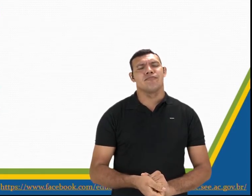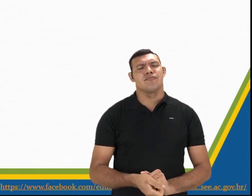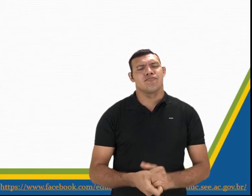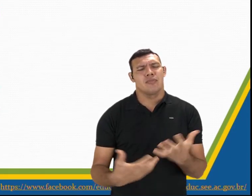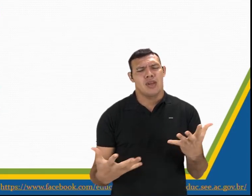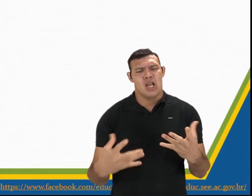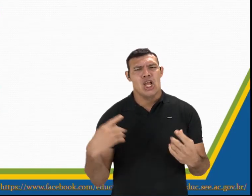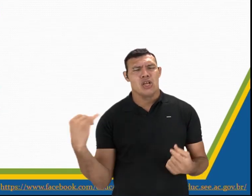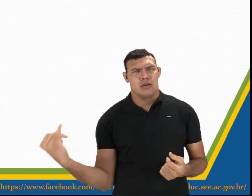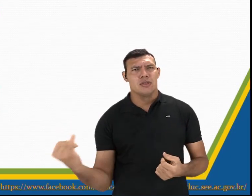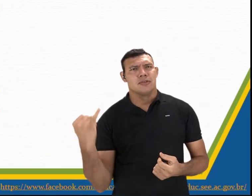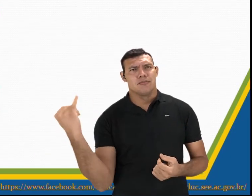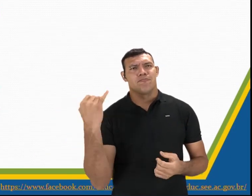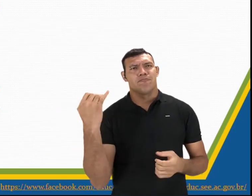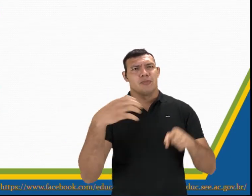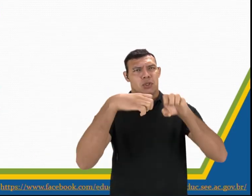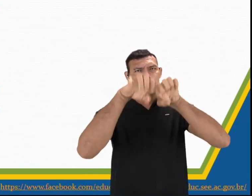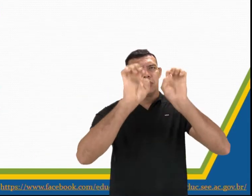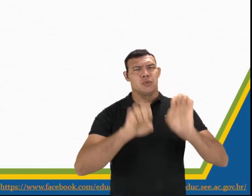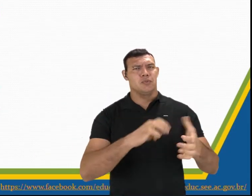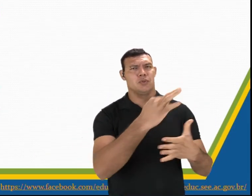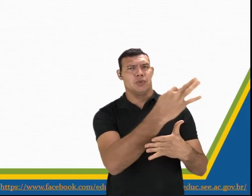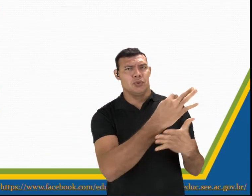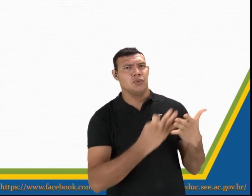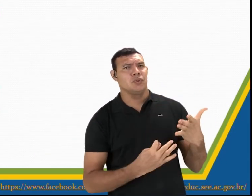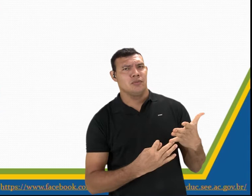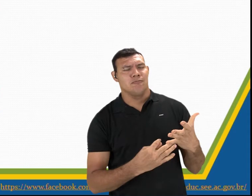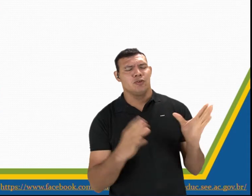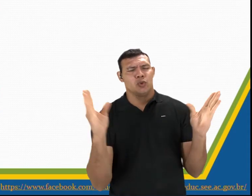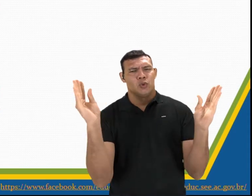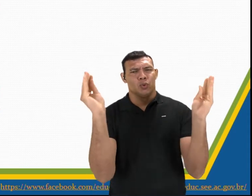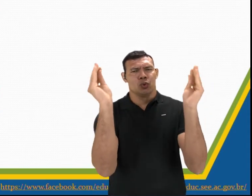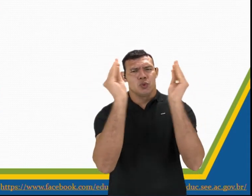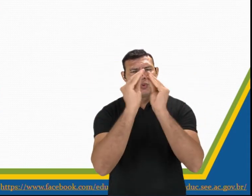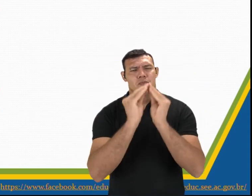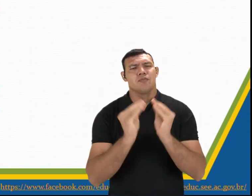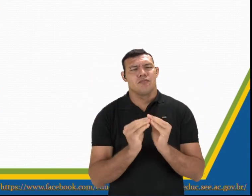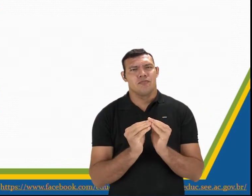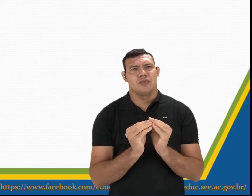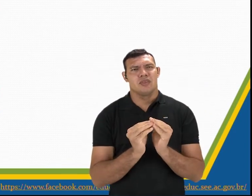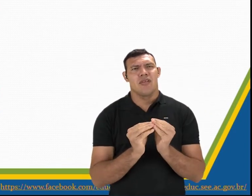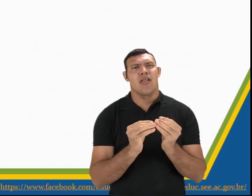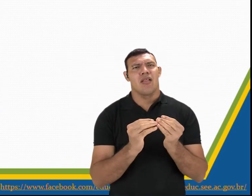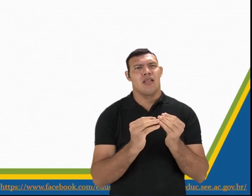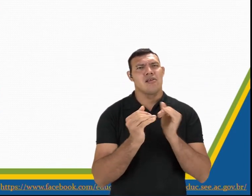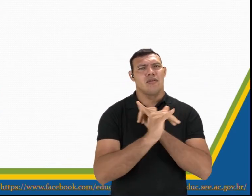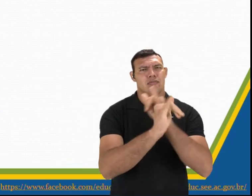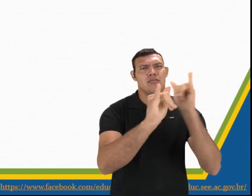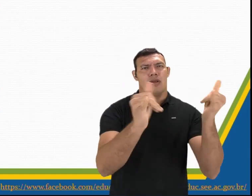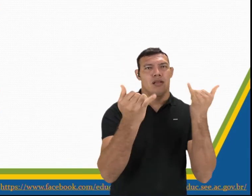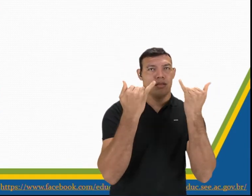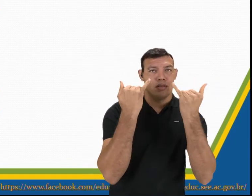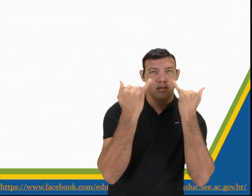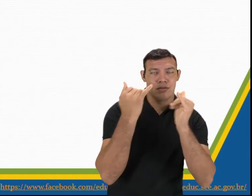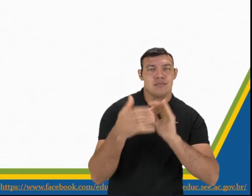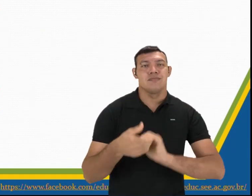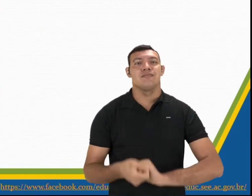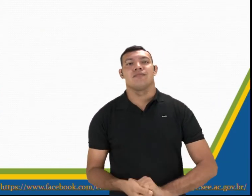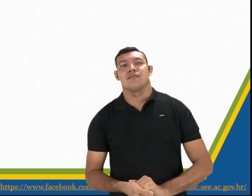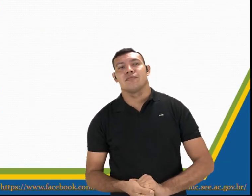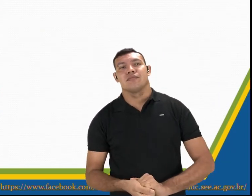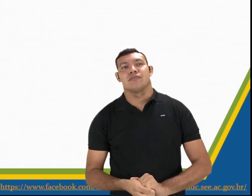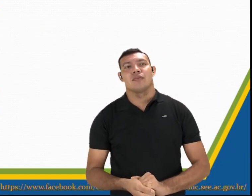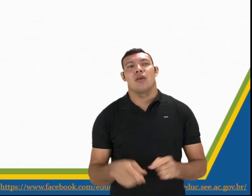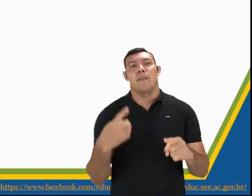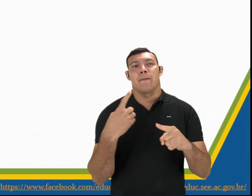da notícia é o corpo do texto, tá? É um resumo bem cheinho de informações. O porquê? Por